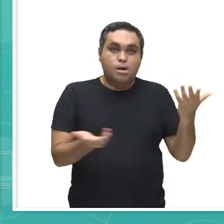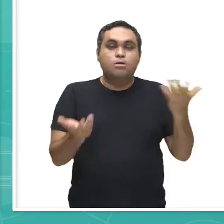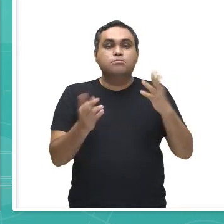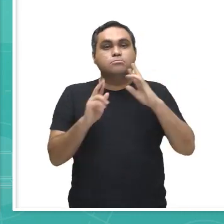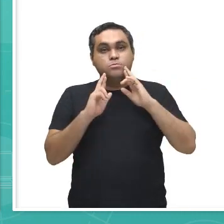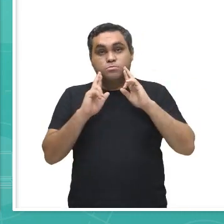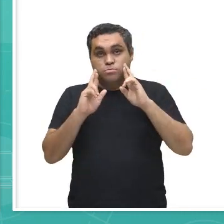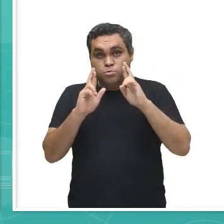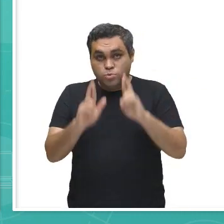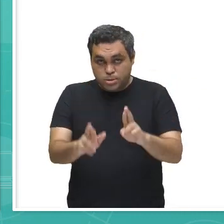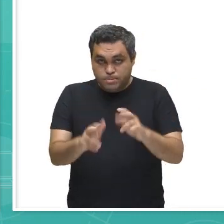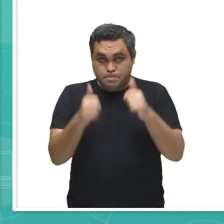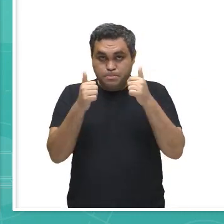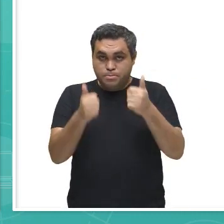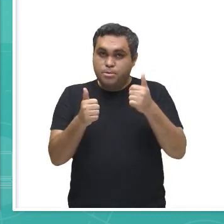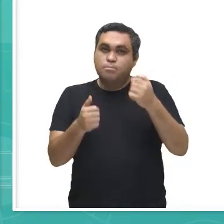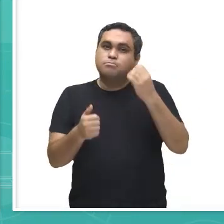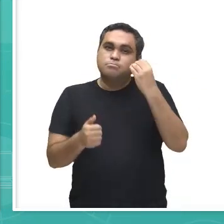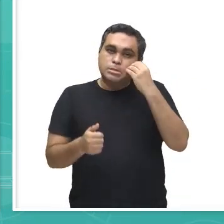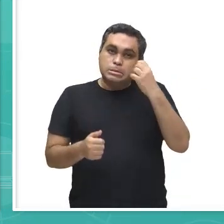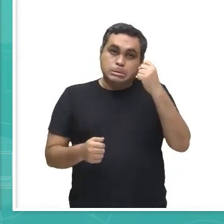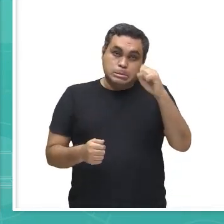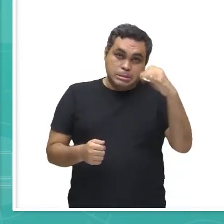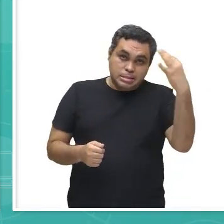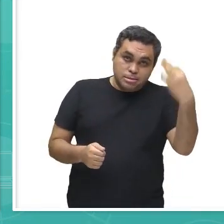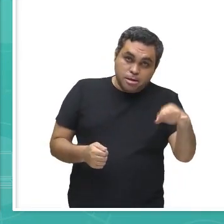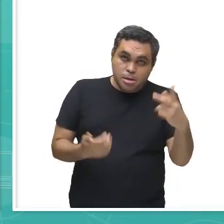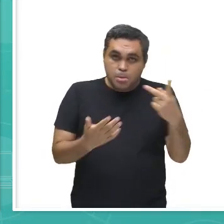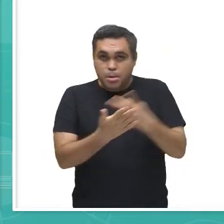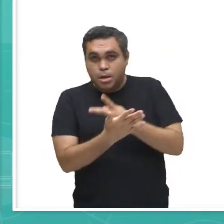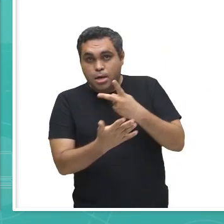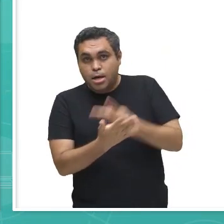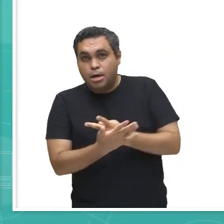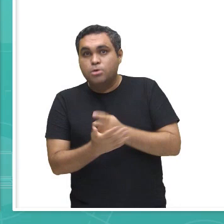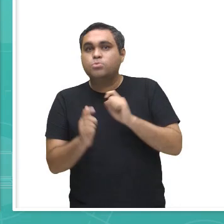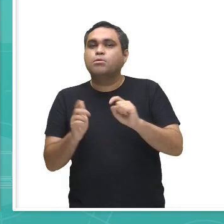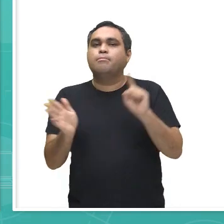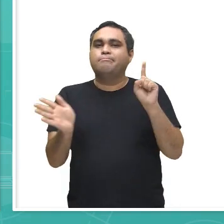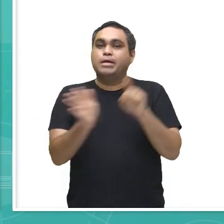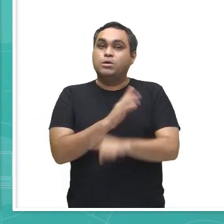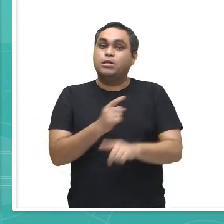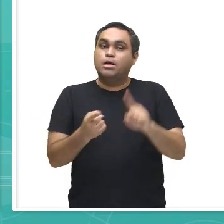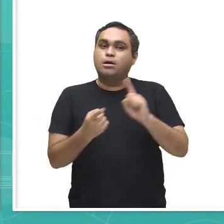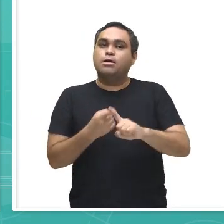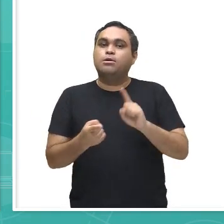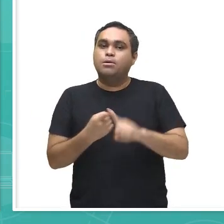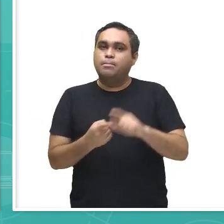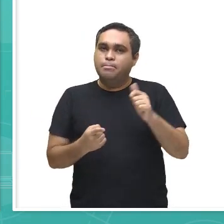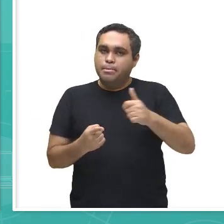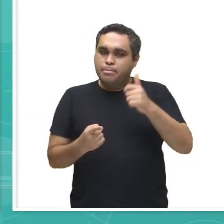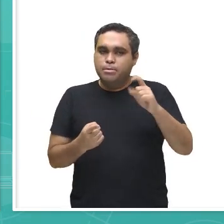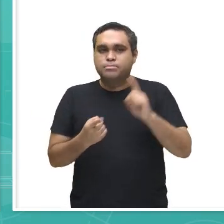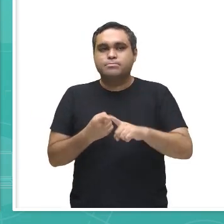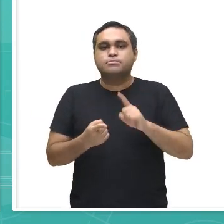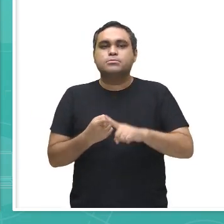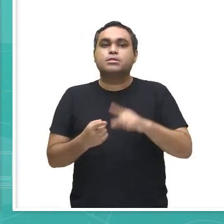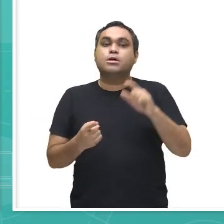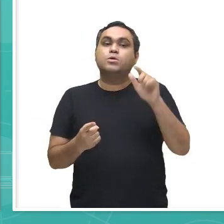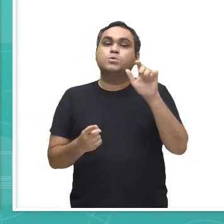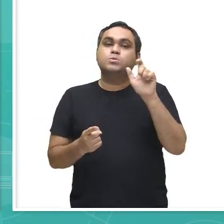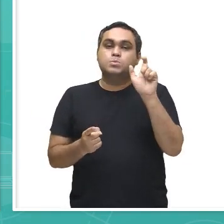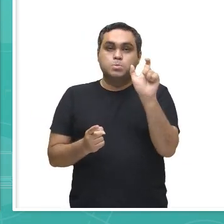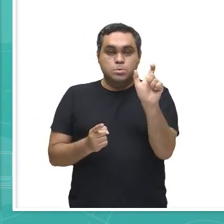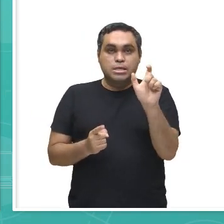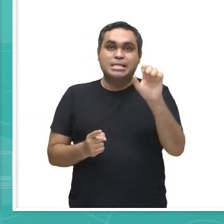Vamos observar aí quem acertou, quem errou, a nossa questão 1. Olha só, escreva assim se for um exemplo